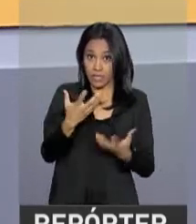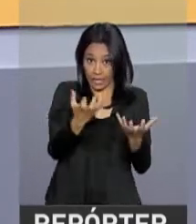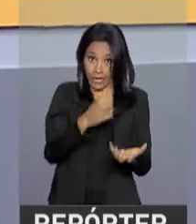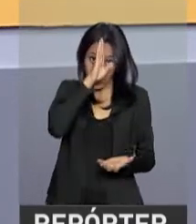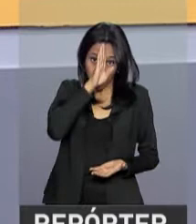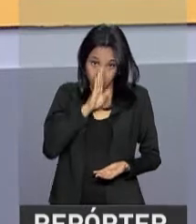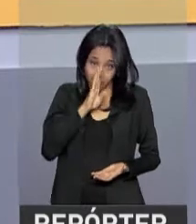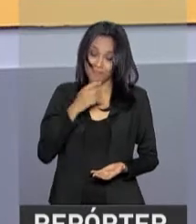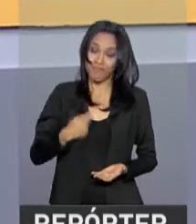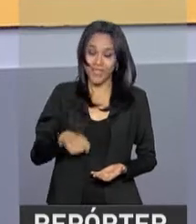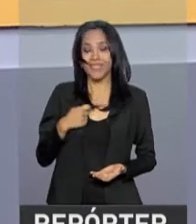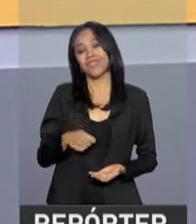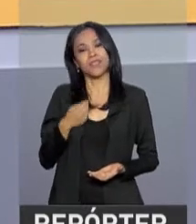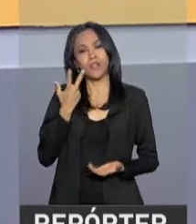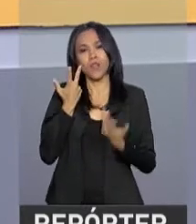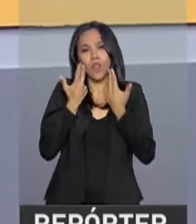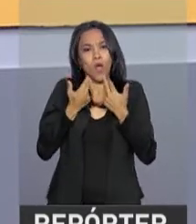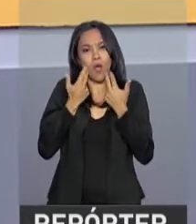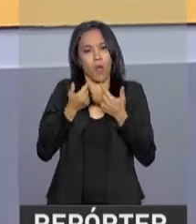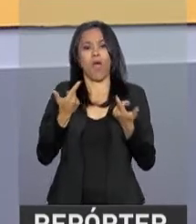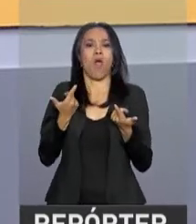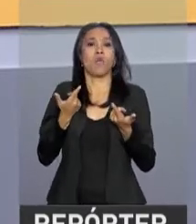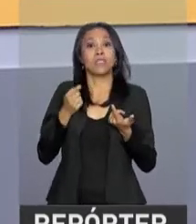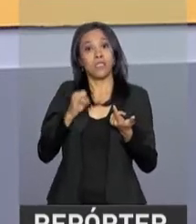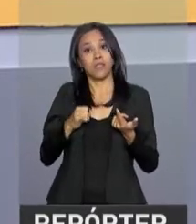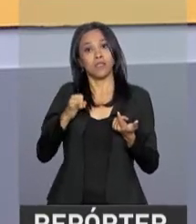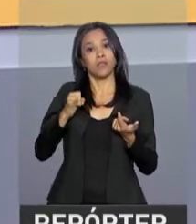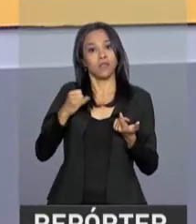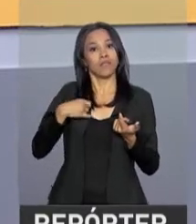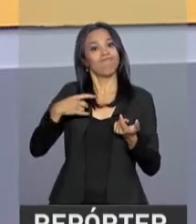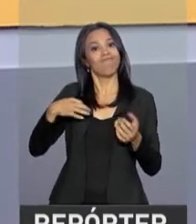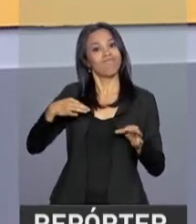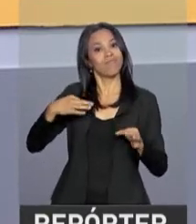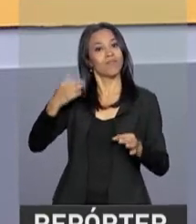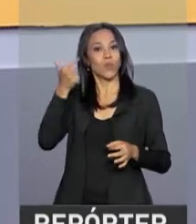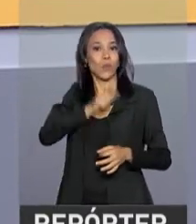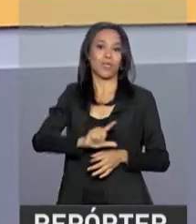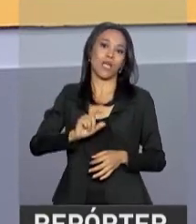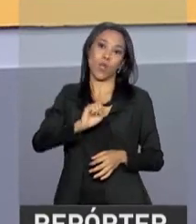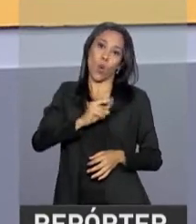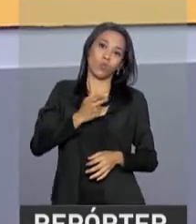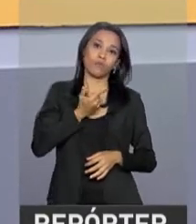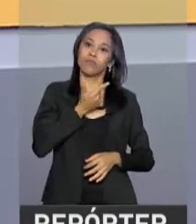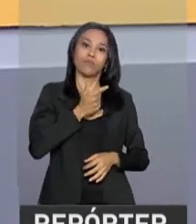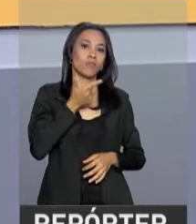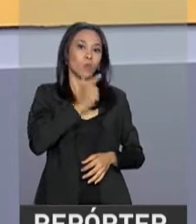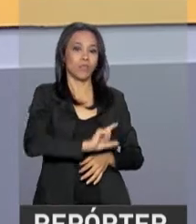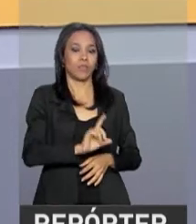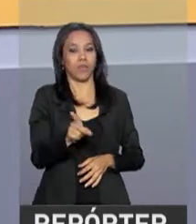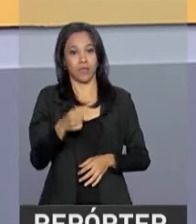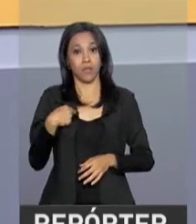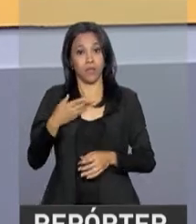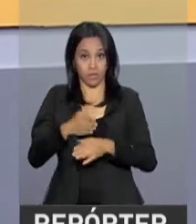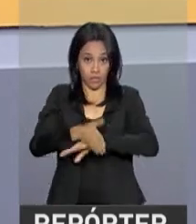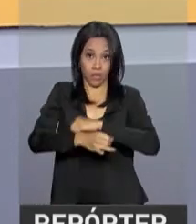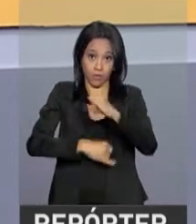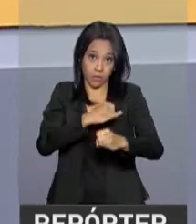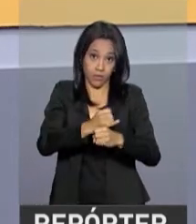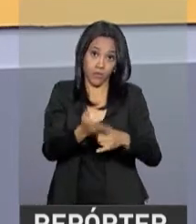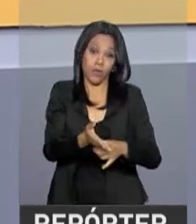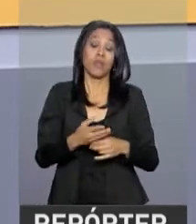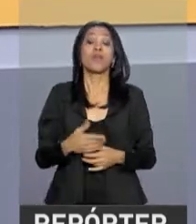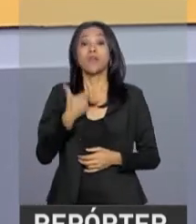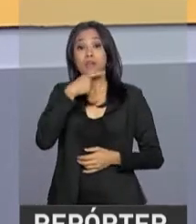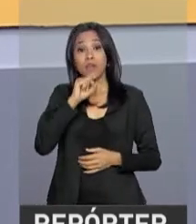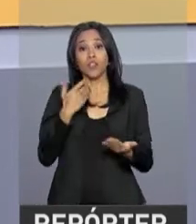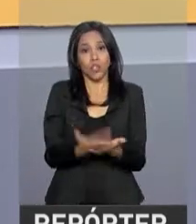devem fazer o cadastro normalmente e ver se estão ou não aptos ao benefício. Este ano, os alunos que estão concluindo o ensino médio